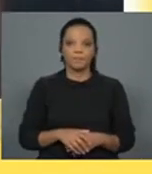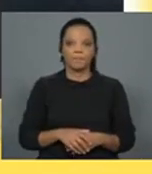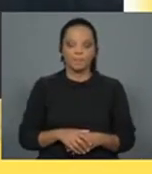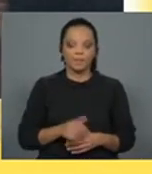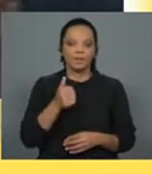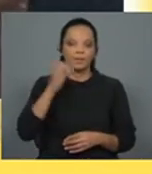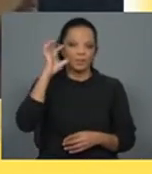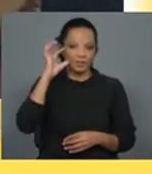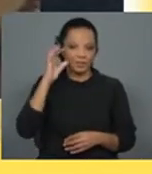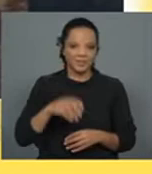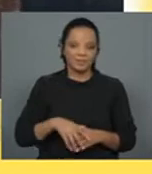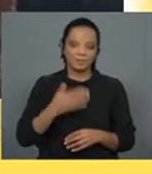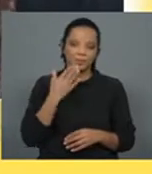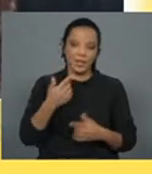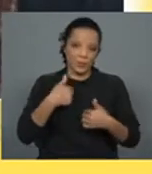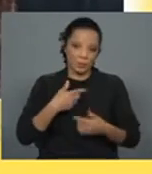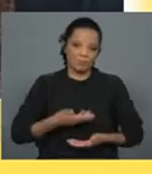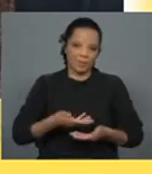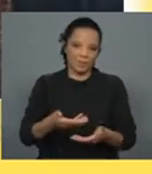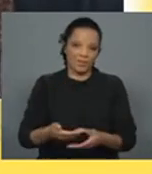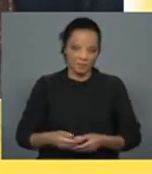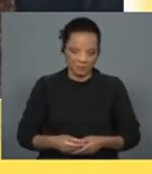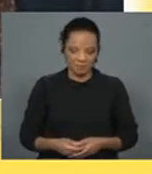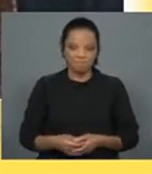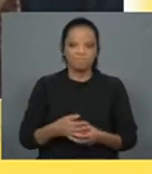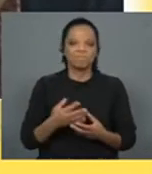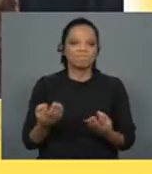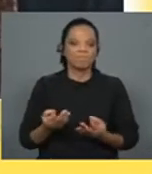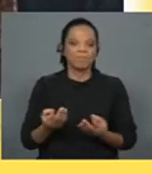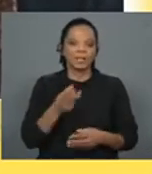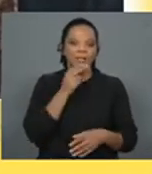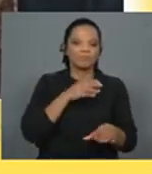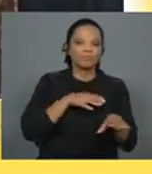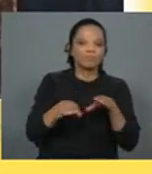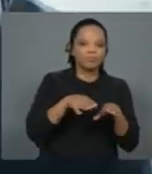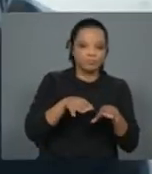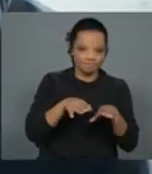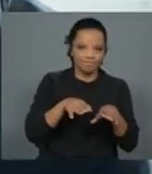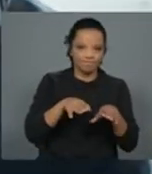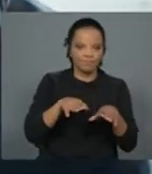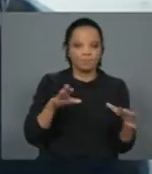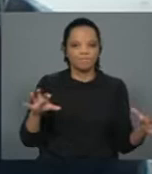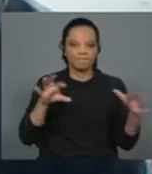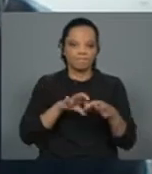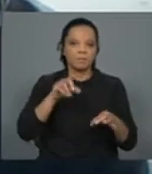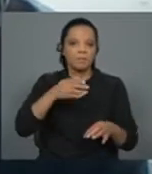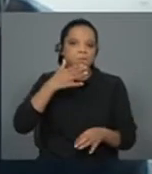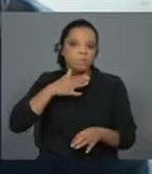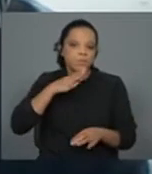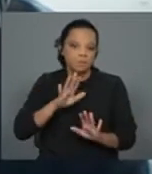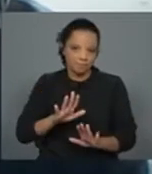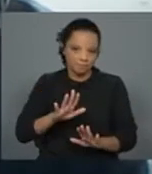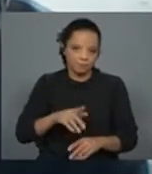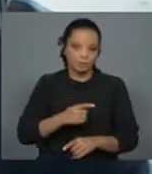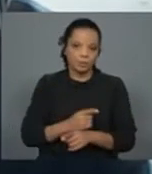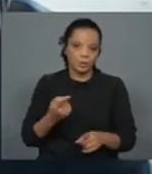Boa tarde, eu é que agradeço o convite. Pois a nossa relação com a sismologia também é moderada, porque, e é aquilo